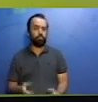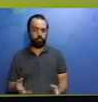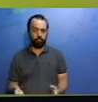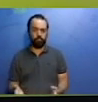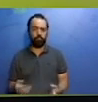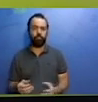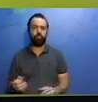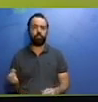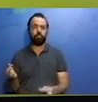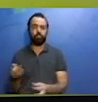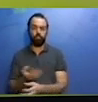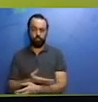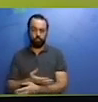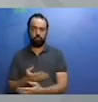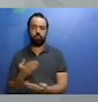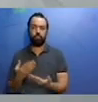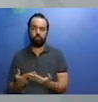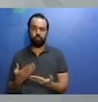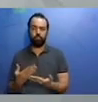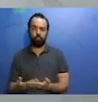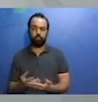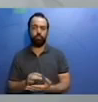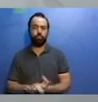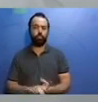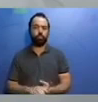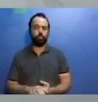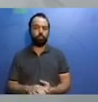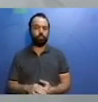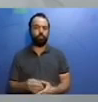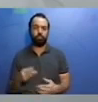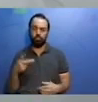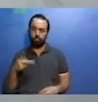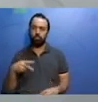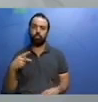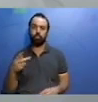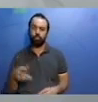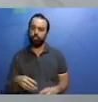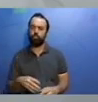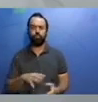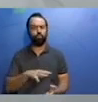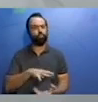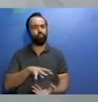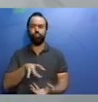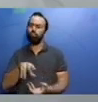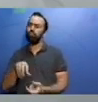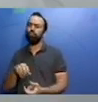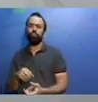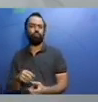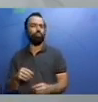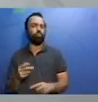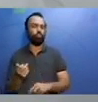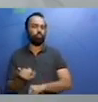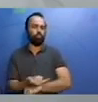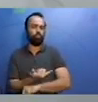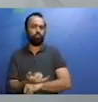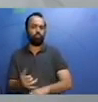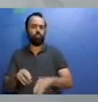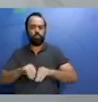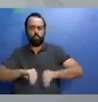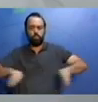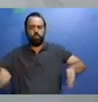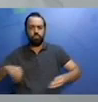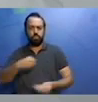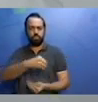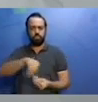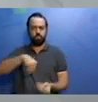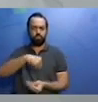Pessoal, nós vamos ficando por aqui na nossa aula de hoje. Nós falamos sobre praticamente quase todos os processos de separação